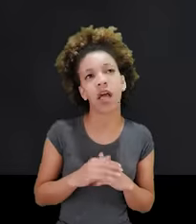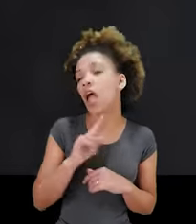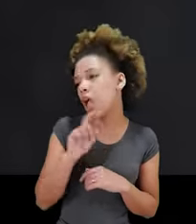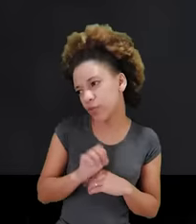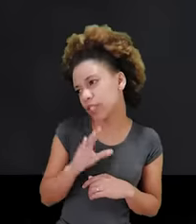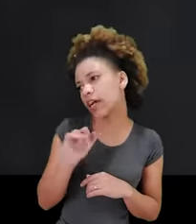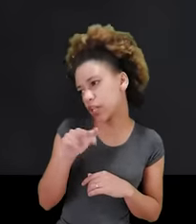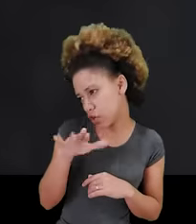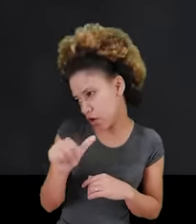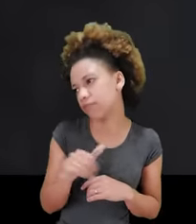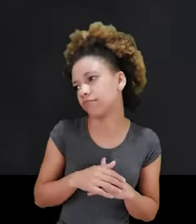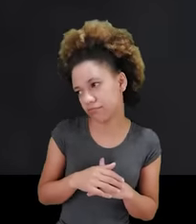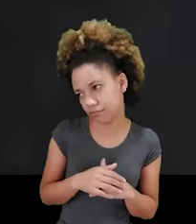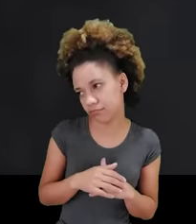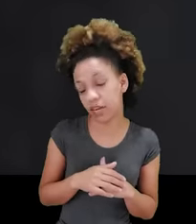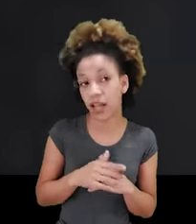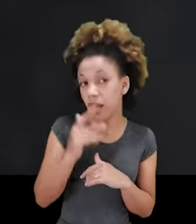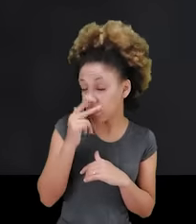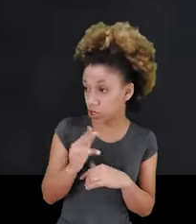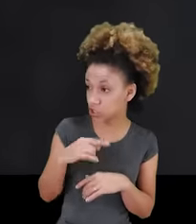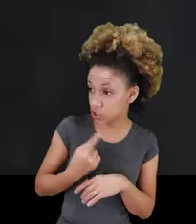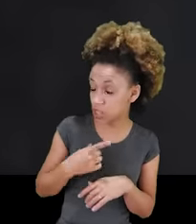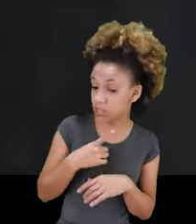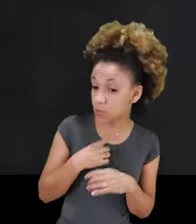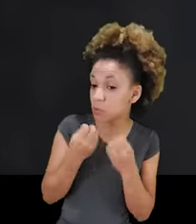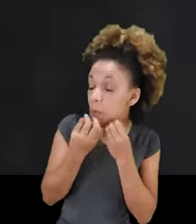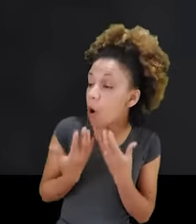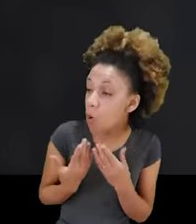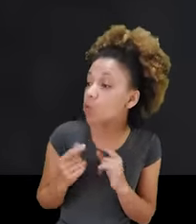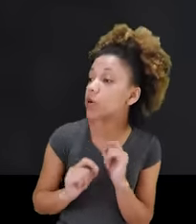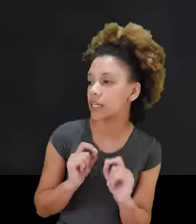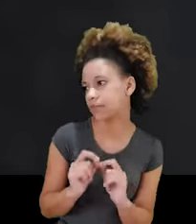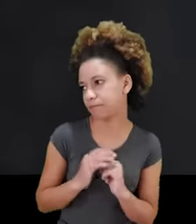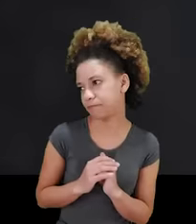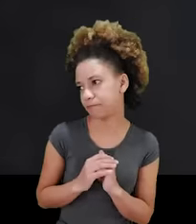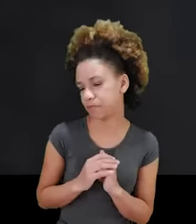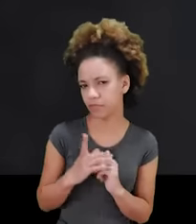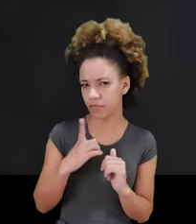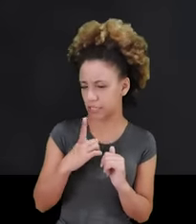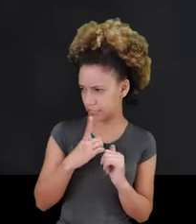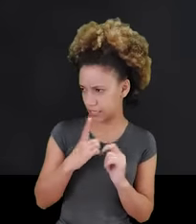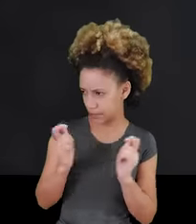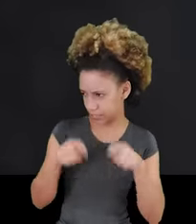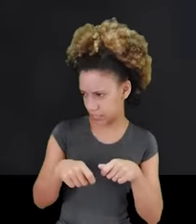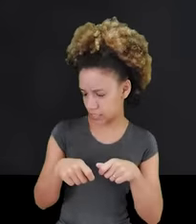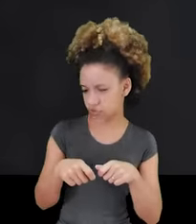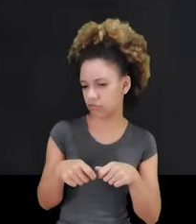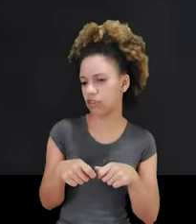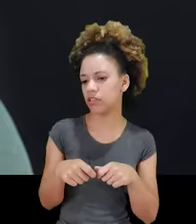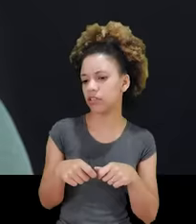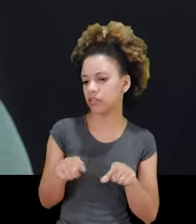Carioca. É o Zé Carioca. Eu acho que nós ainda temos uma coisa muito boa, que é a capacidade de conhece a expressão